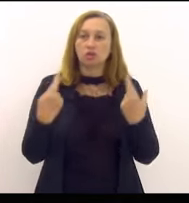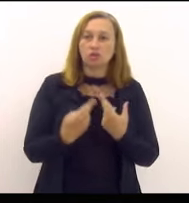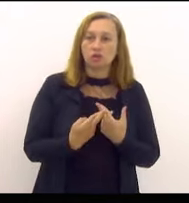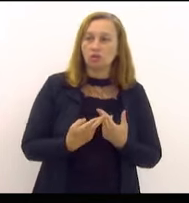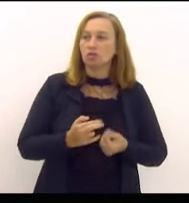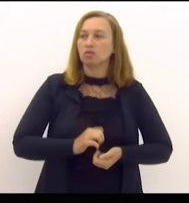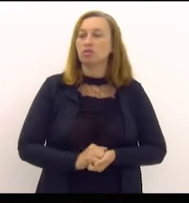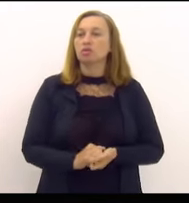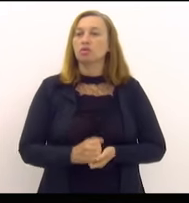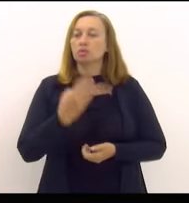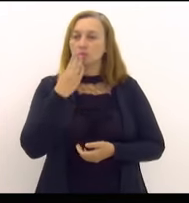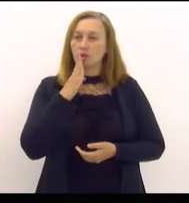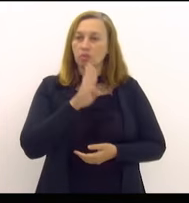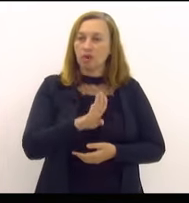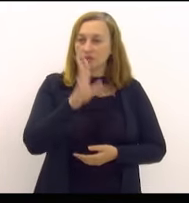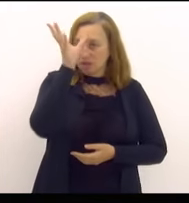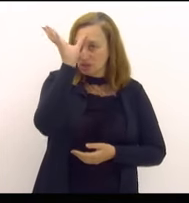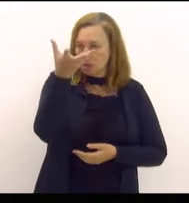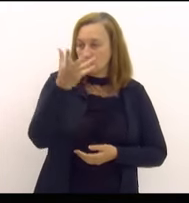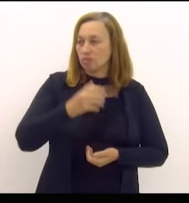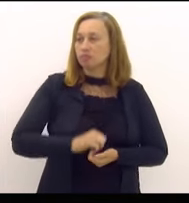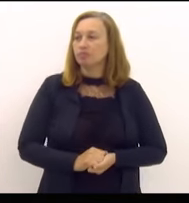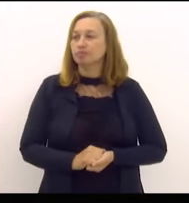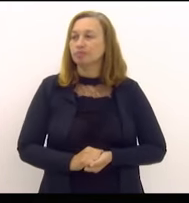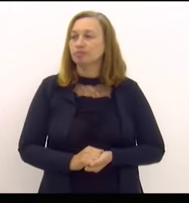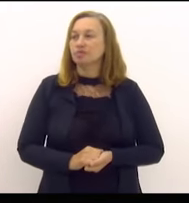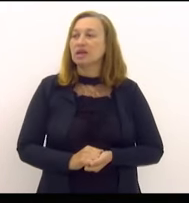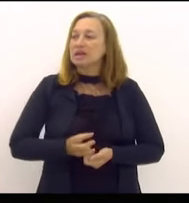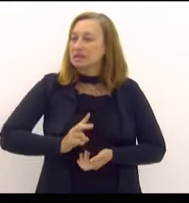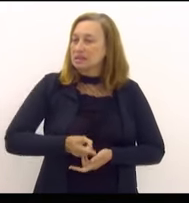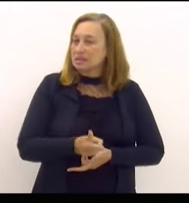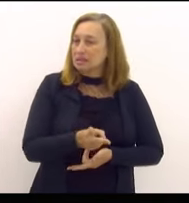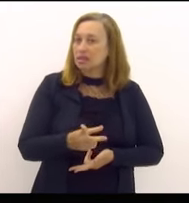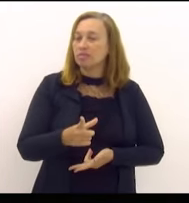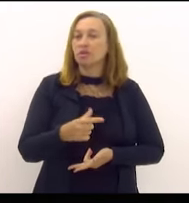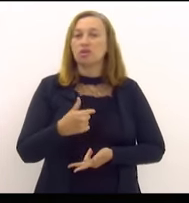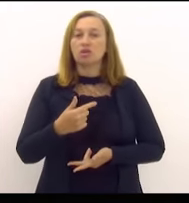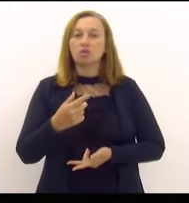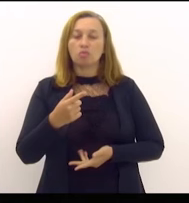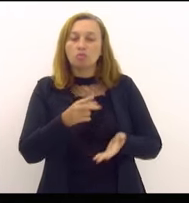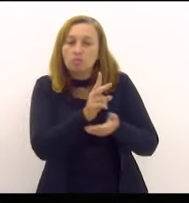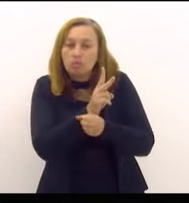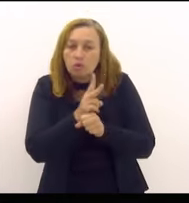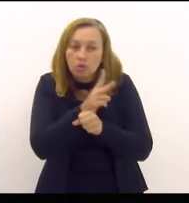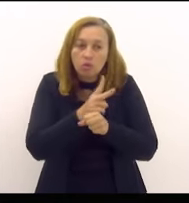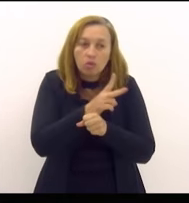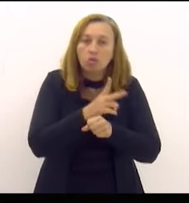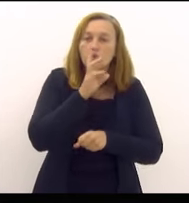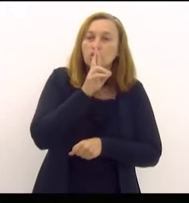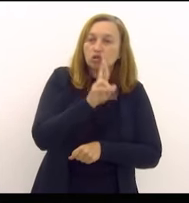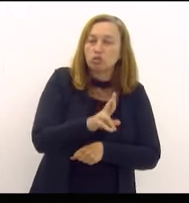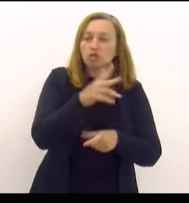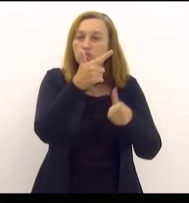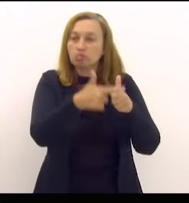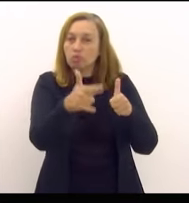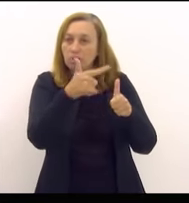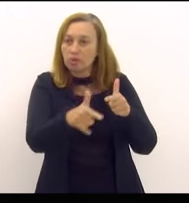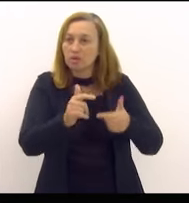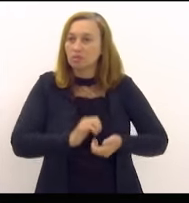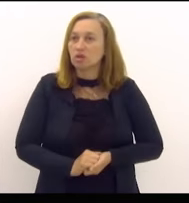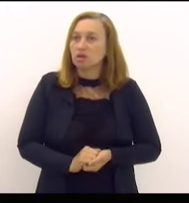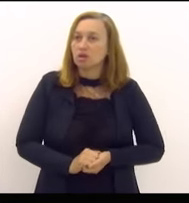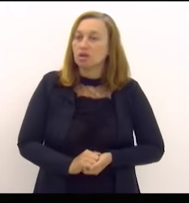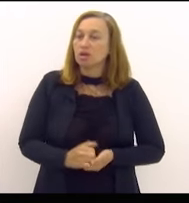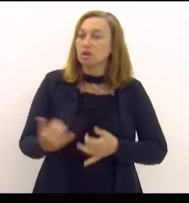com promessas de uma solução próxima. Toda vez que eu busco uma resposta para esse problema, eu